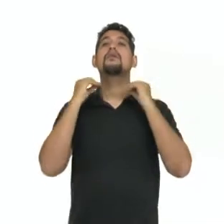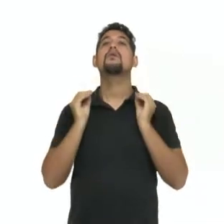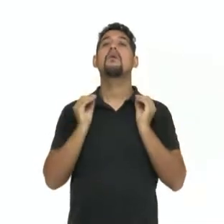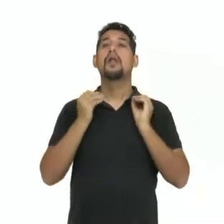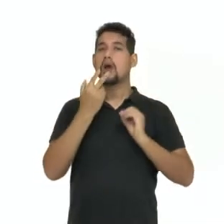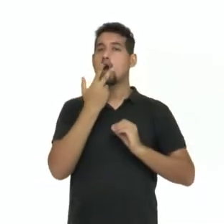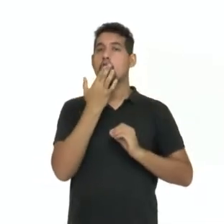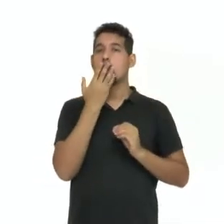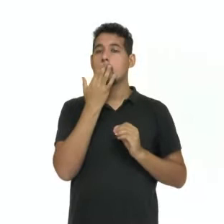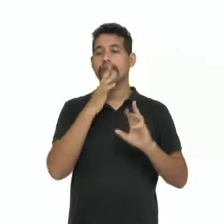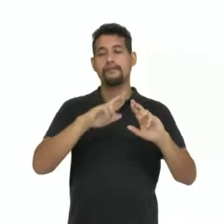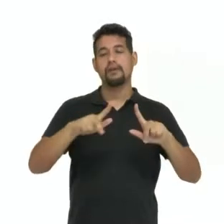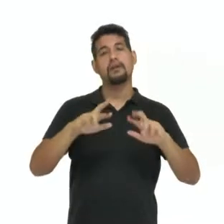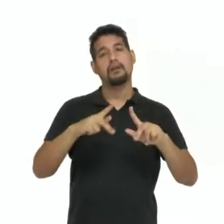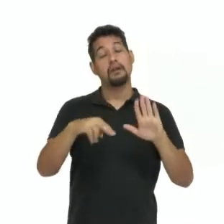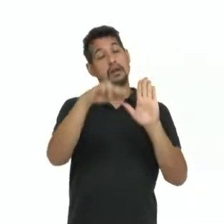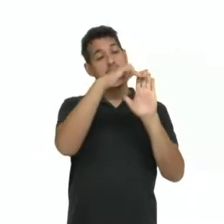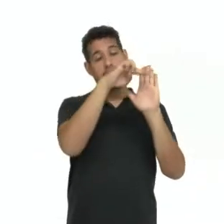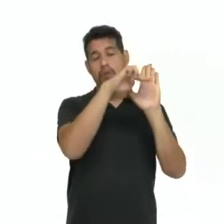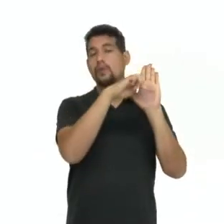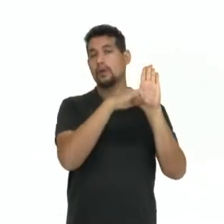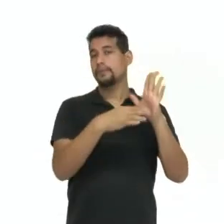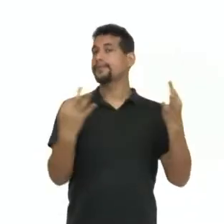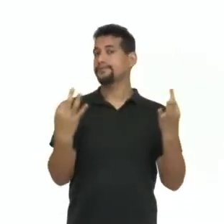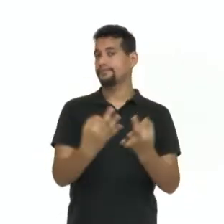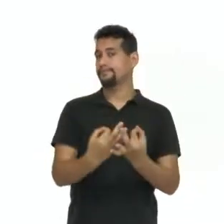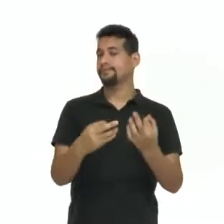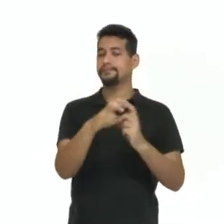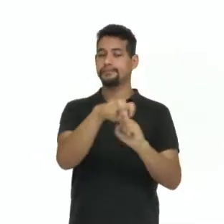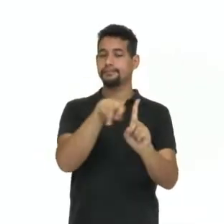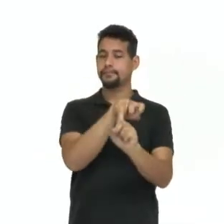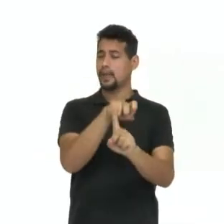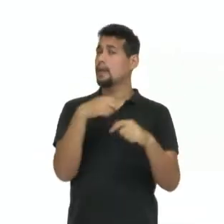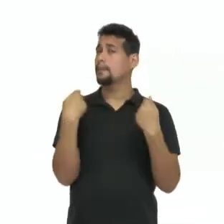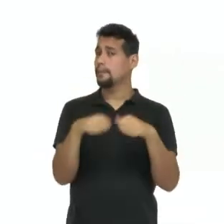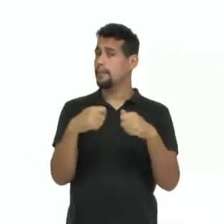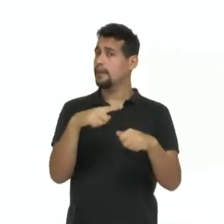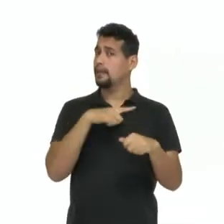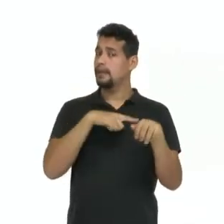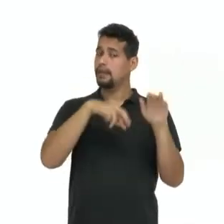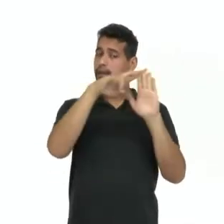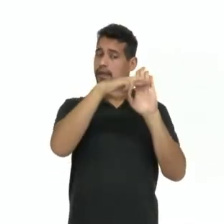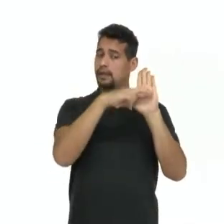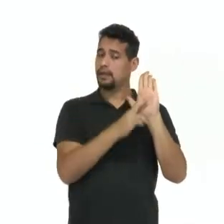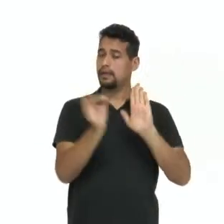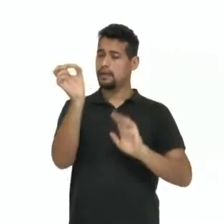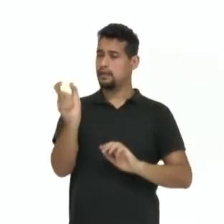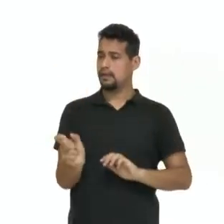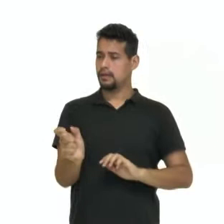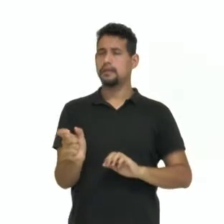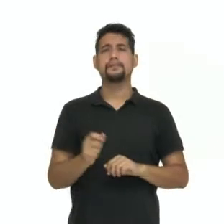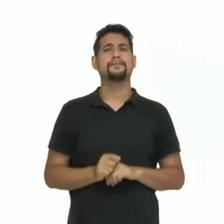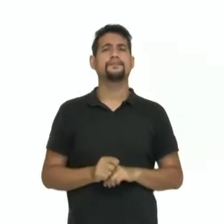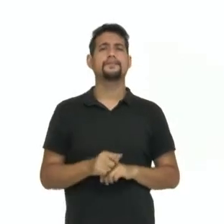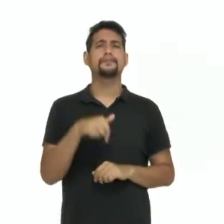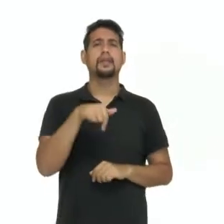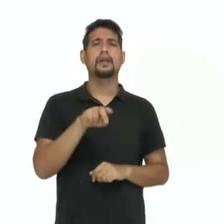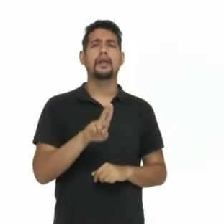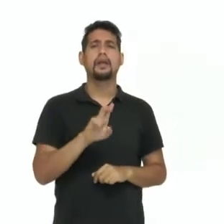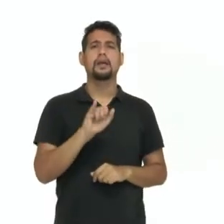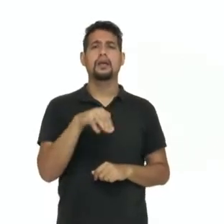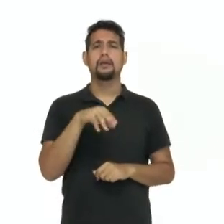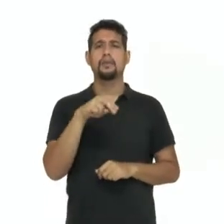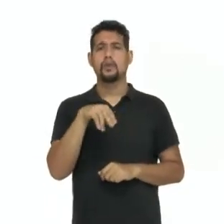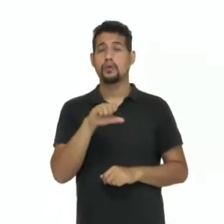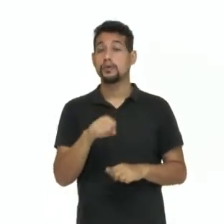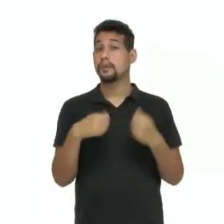diferentes. É uma norma para ser dessa modalidade e precisa ter essas características. Os kimonos, então, devem ser feitos